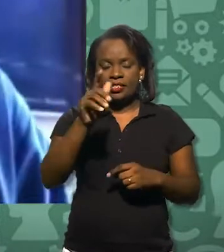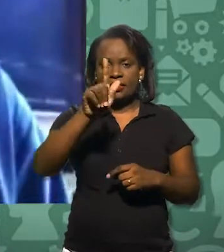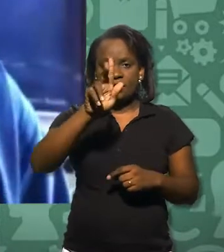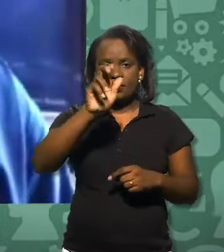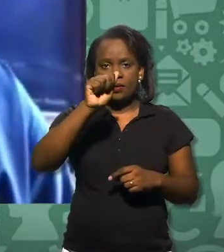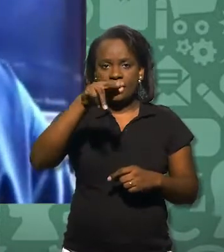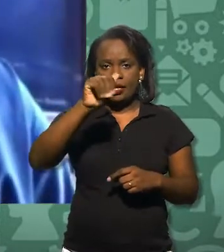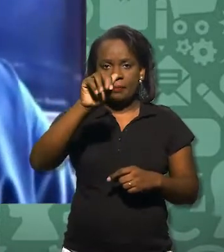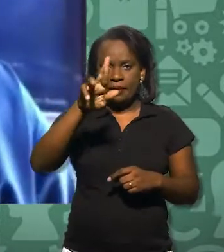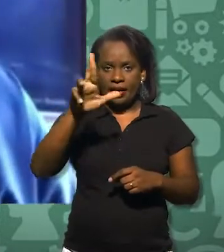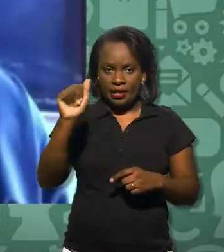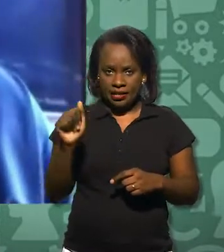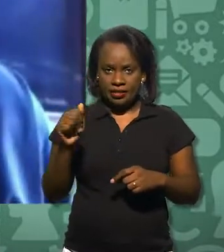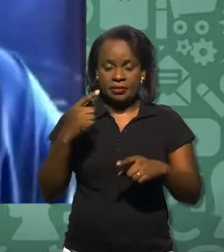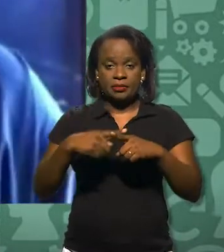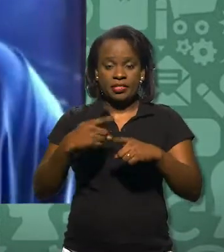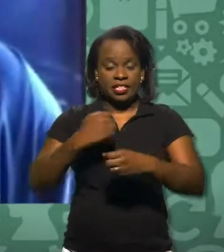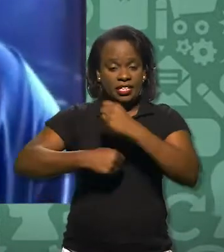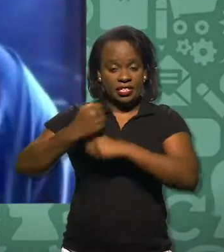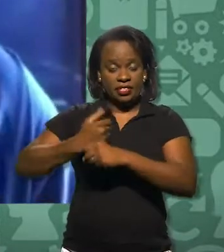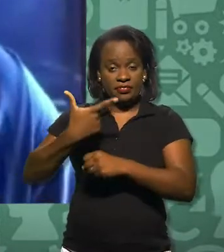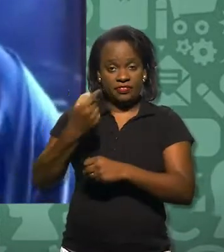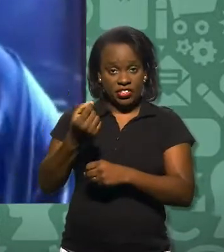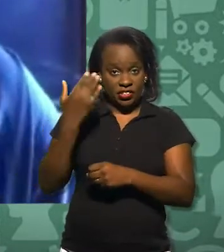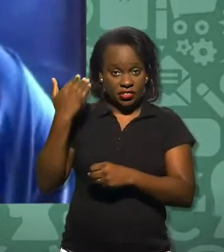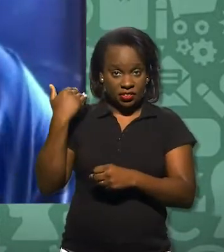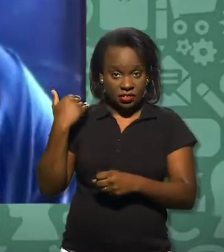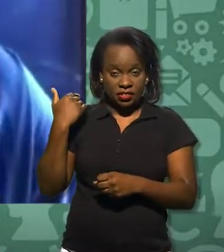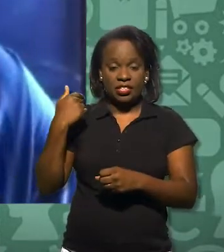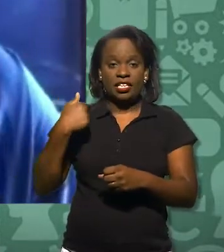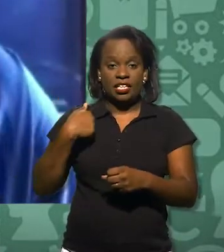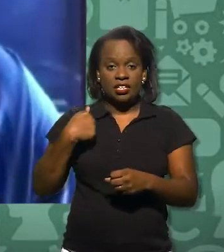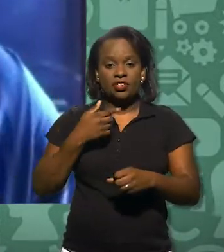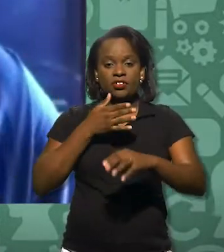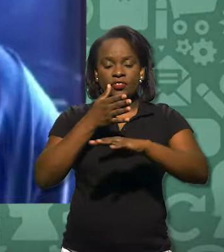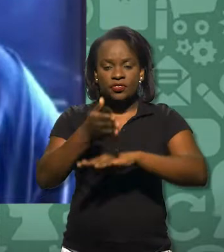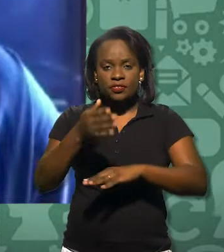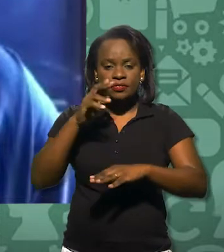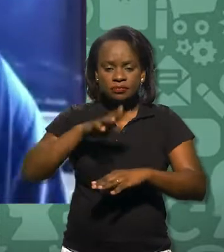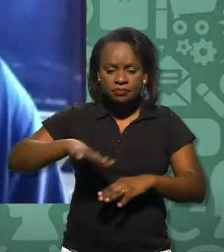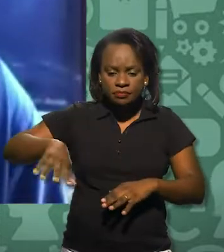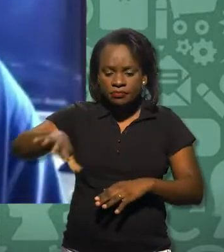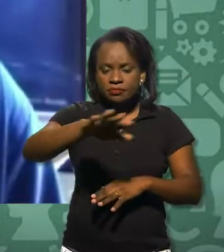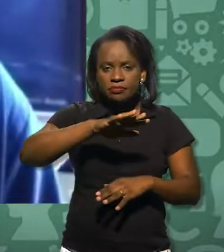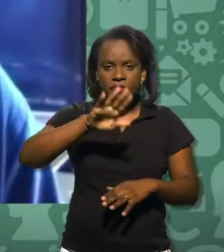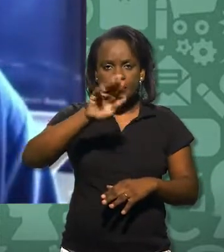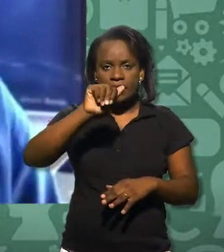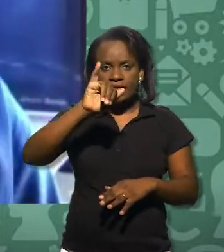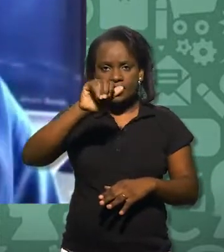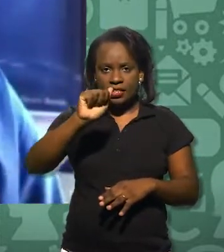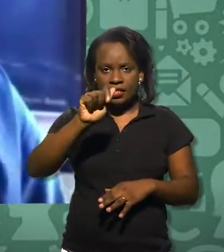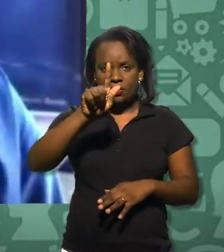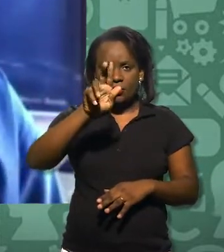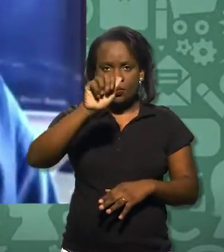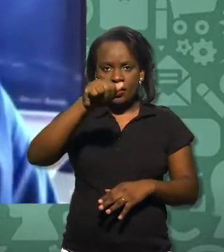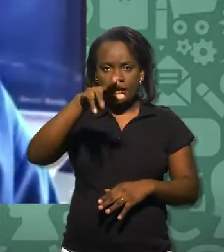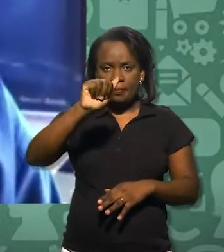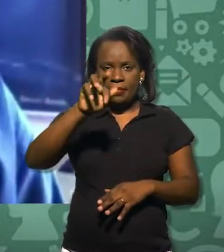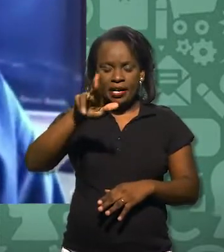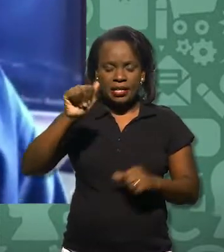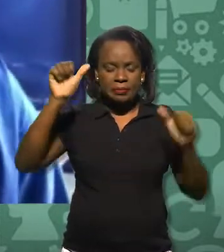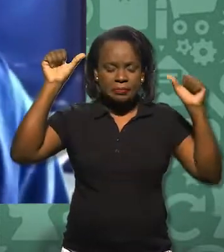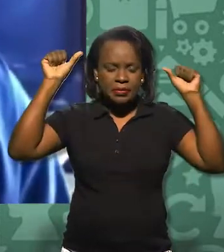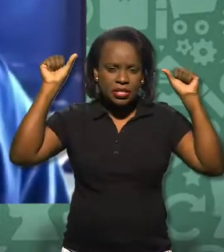não está no ar, porque há 20 anos atrás eu peguei a Baía da Guanabara na